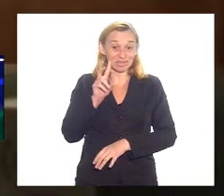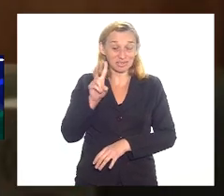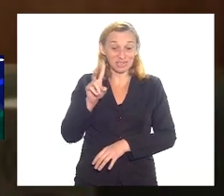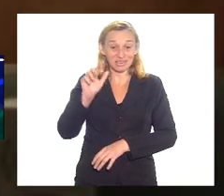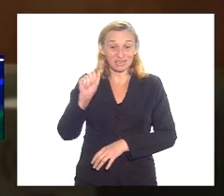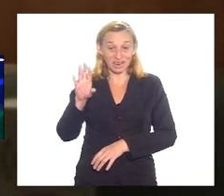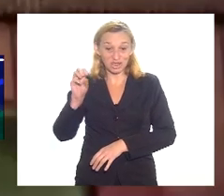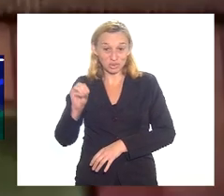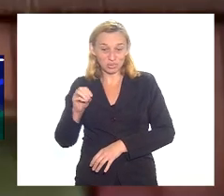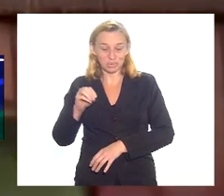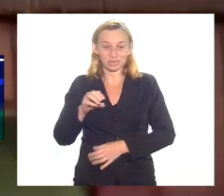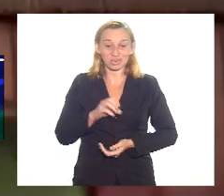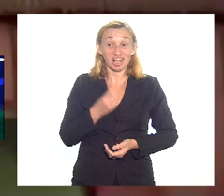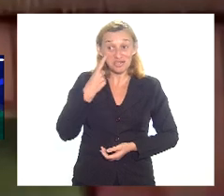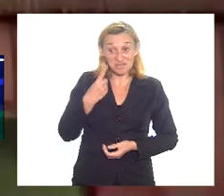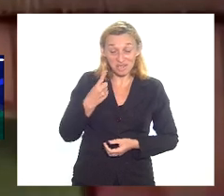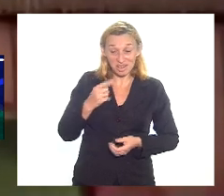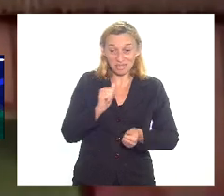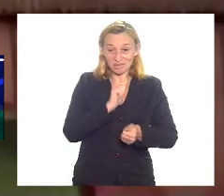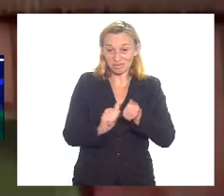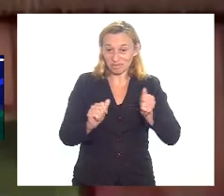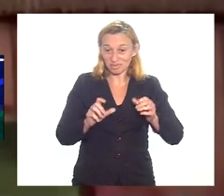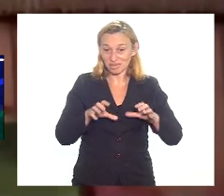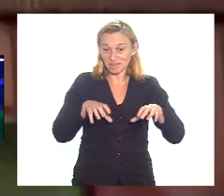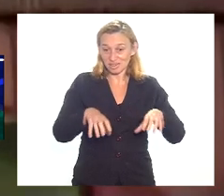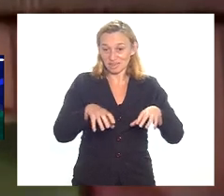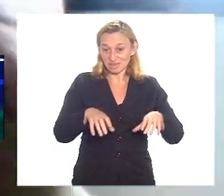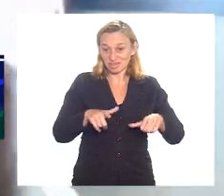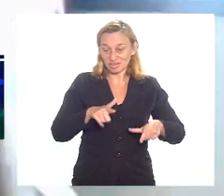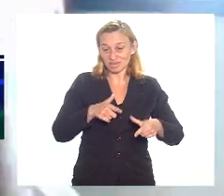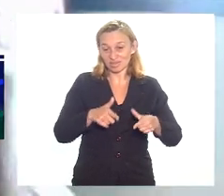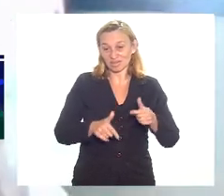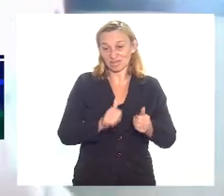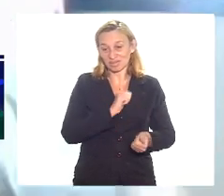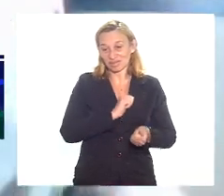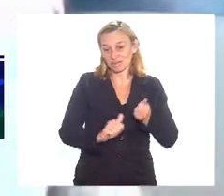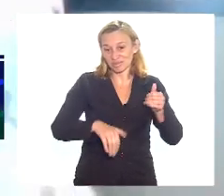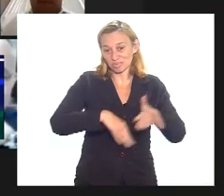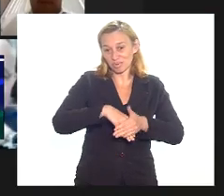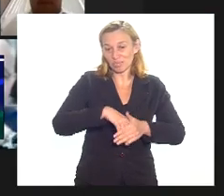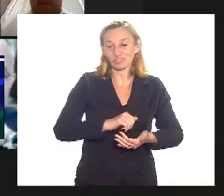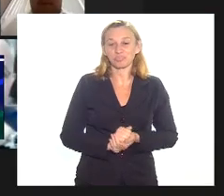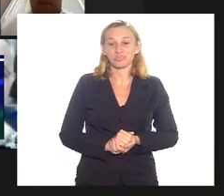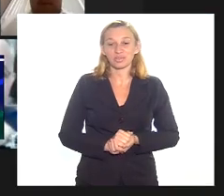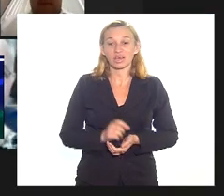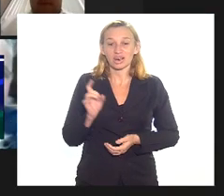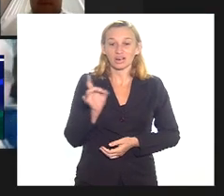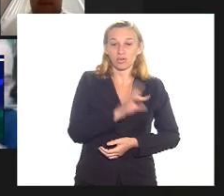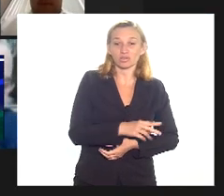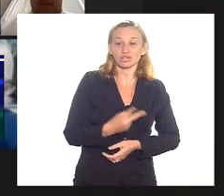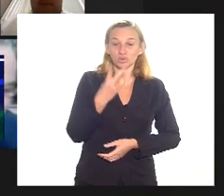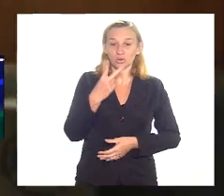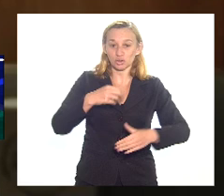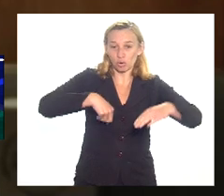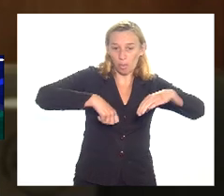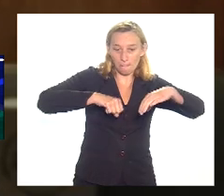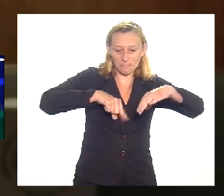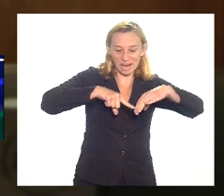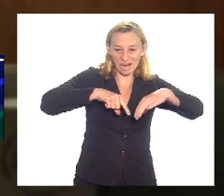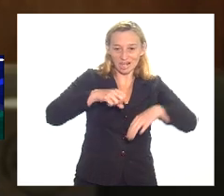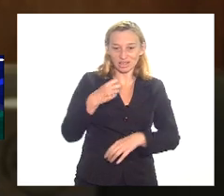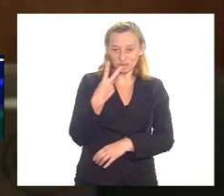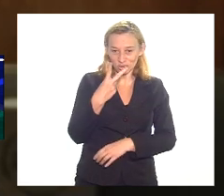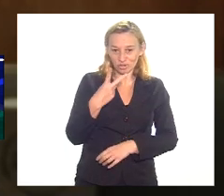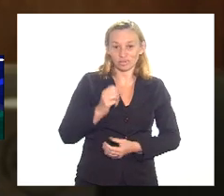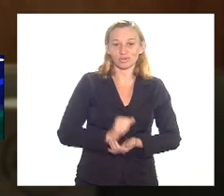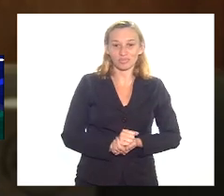É uma provocação, presidente. Não aceito isso, não. É o Arrascaeta siciliano. Da última vez eu fiz 2 gols. Né, Val? E eles